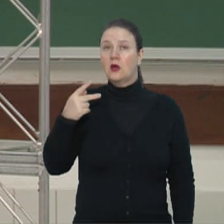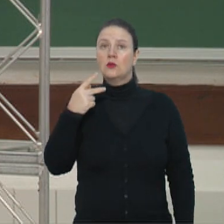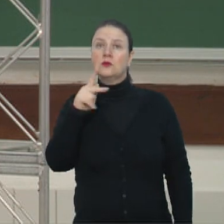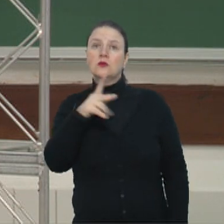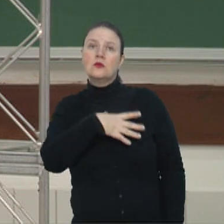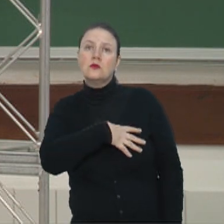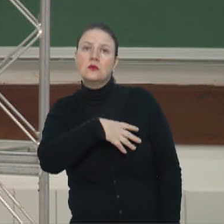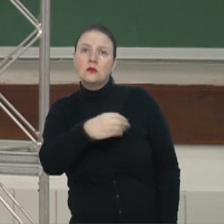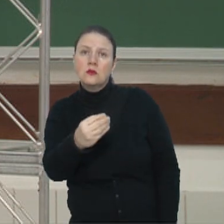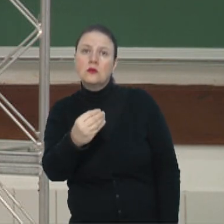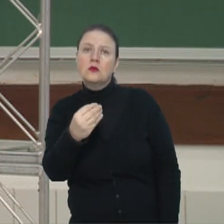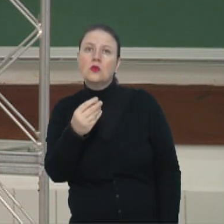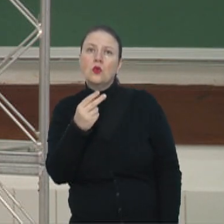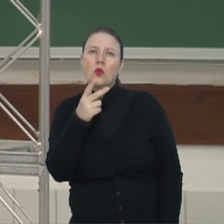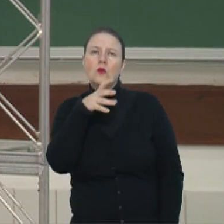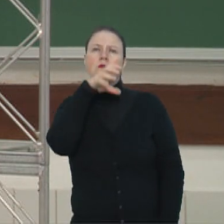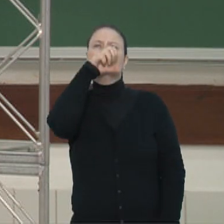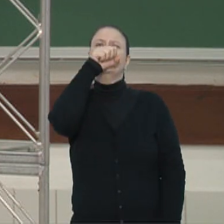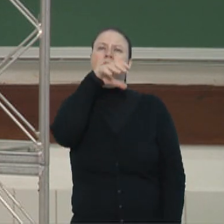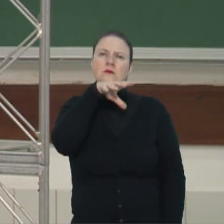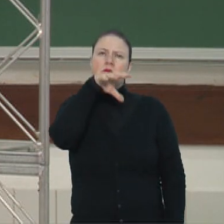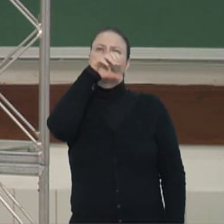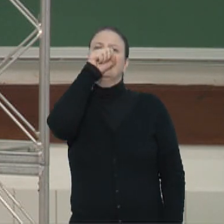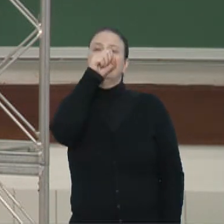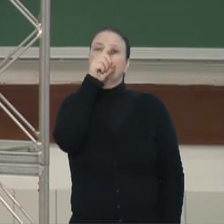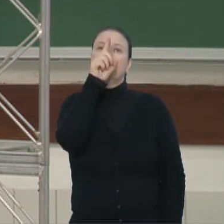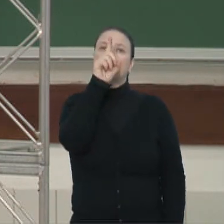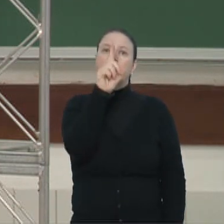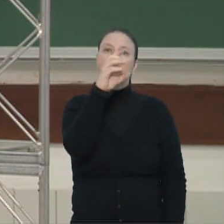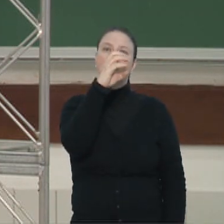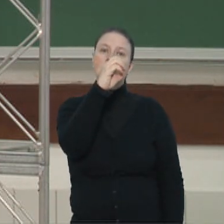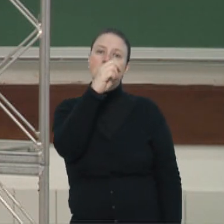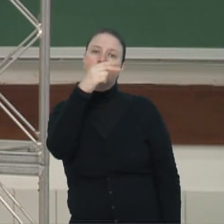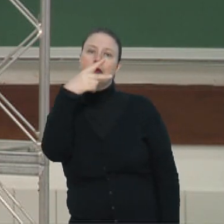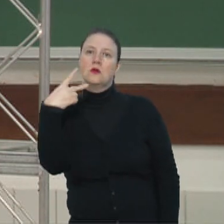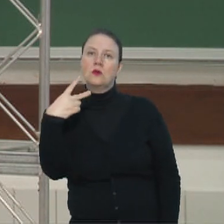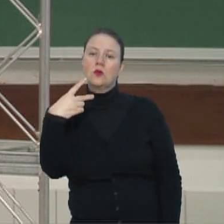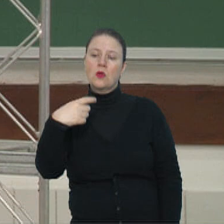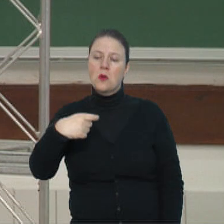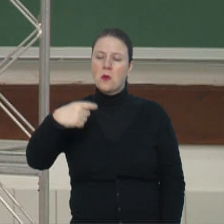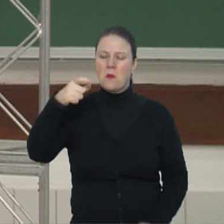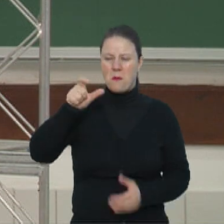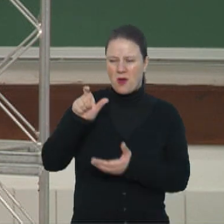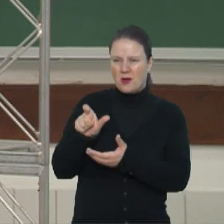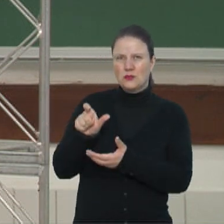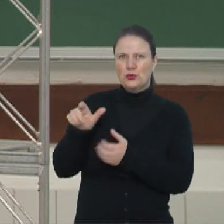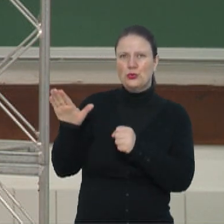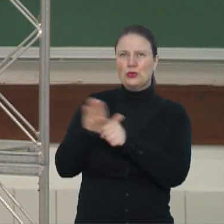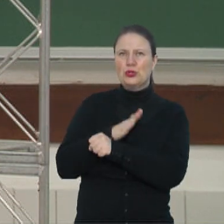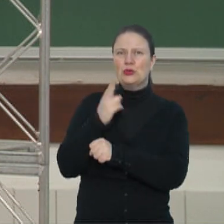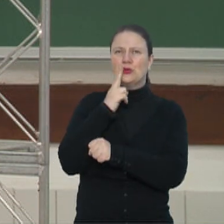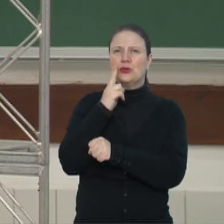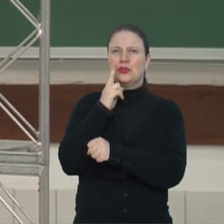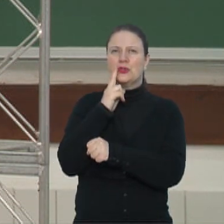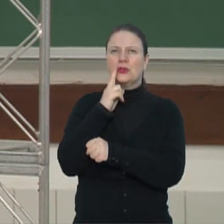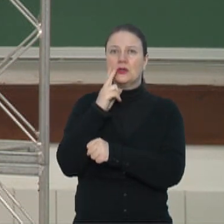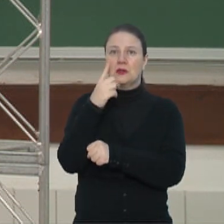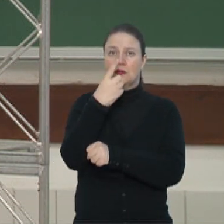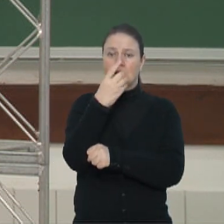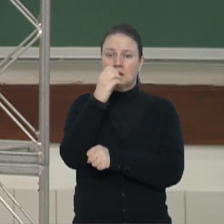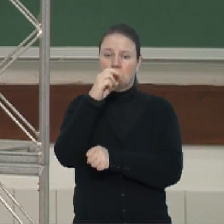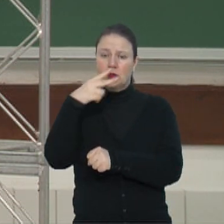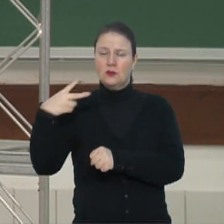criança terá inalado o equivalente a 102 maços de cigarro. Gente, isso é muita coisa, é